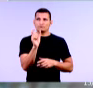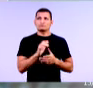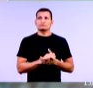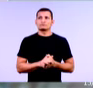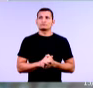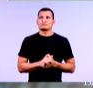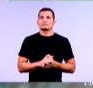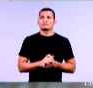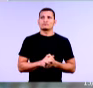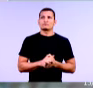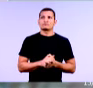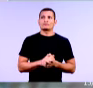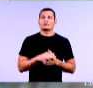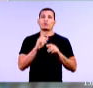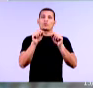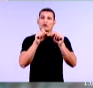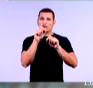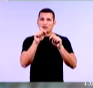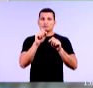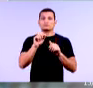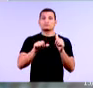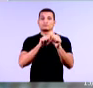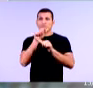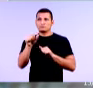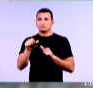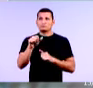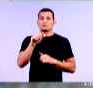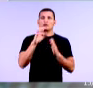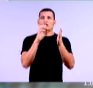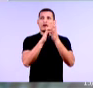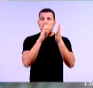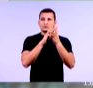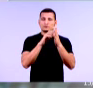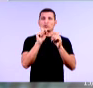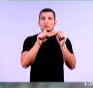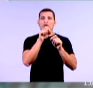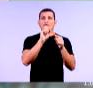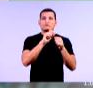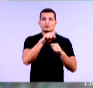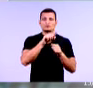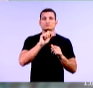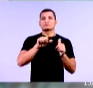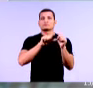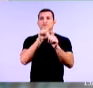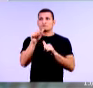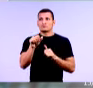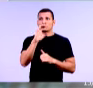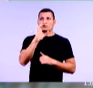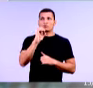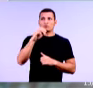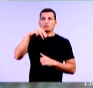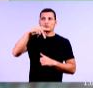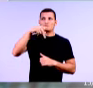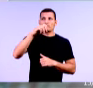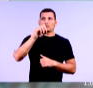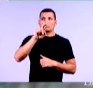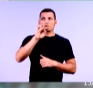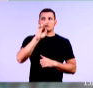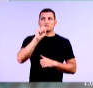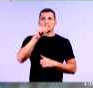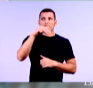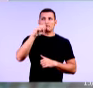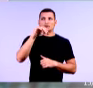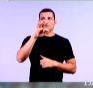que ele é passa a ser características, o que ele faz passa a ser comportamento e como ele está agora passa a ser estado. Então, o objeto,